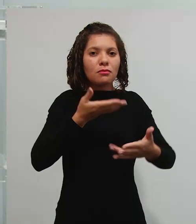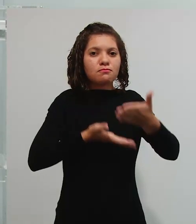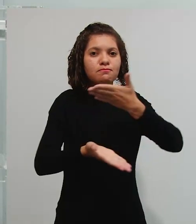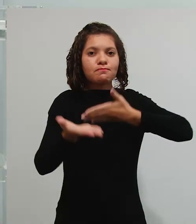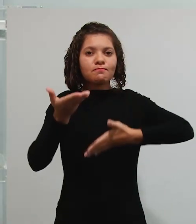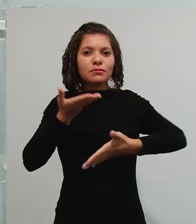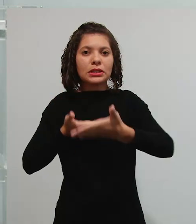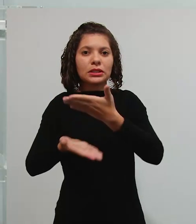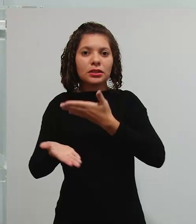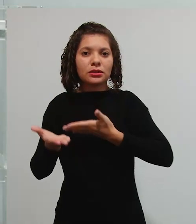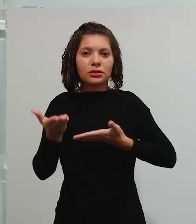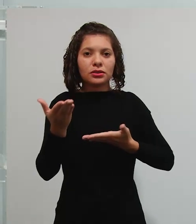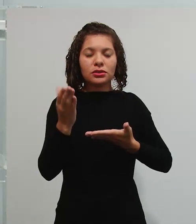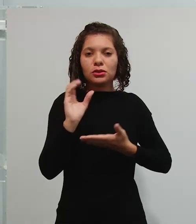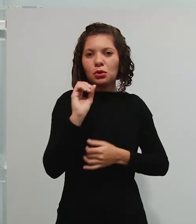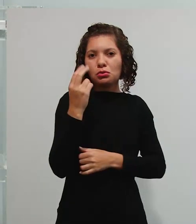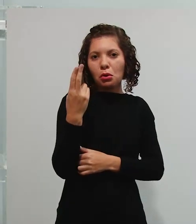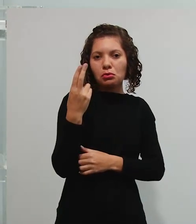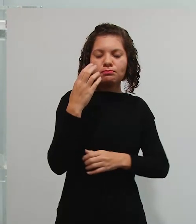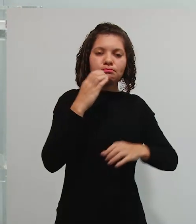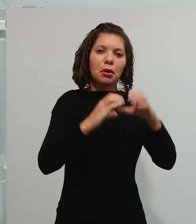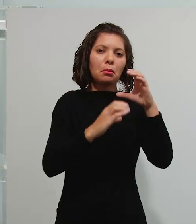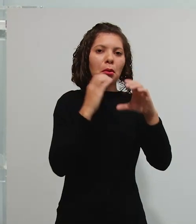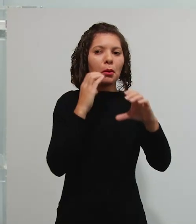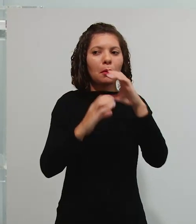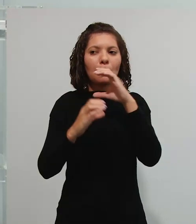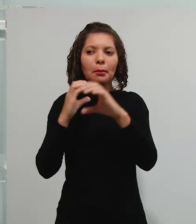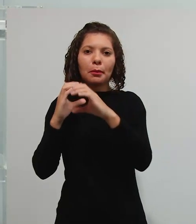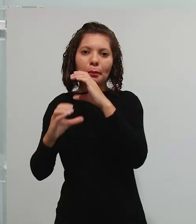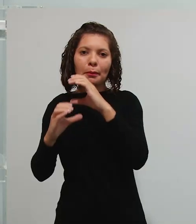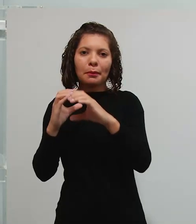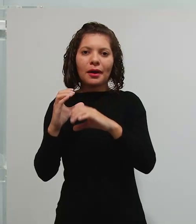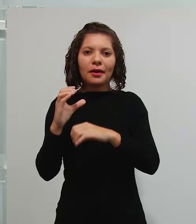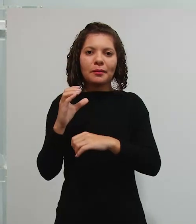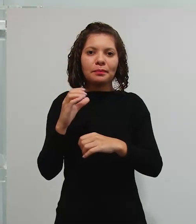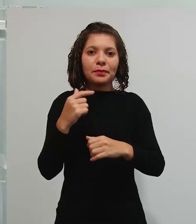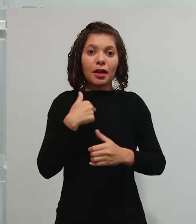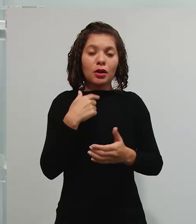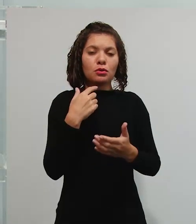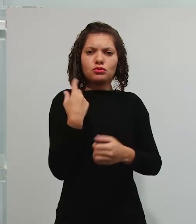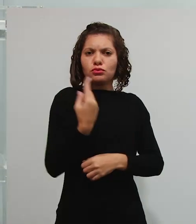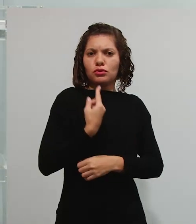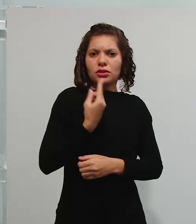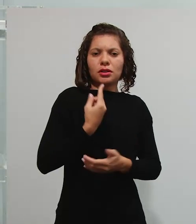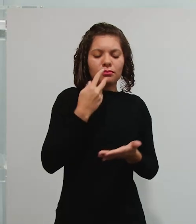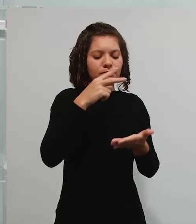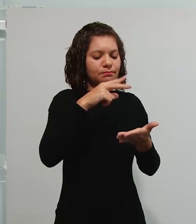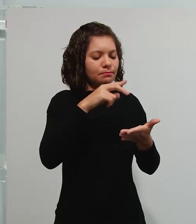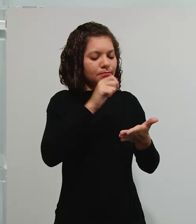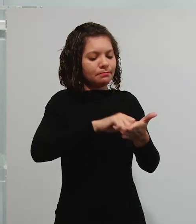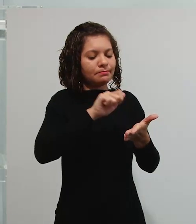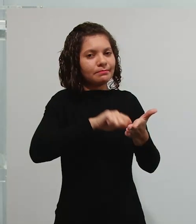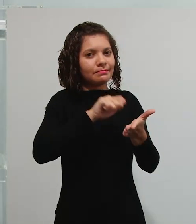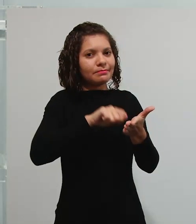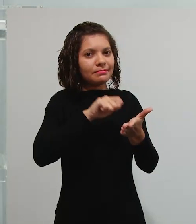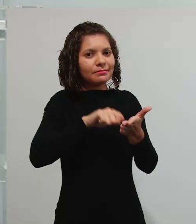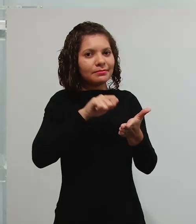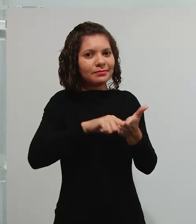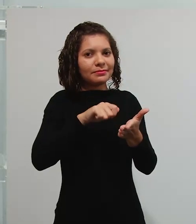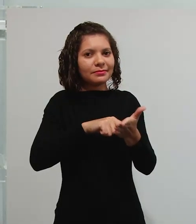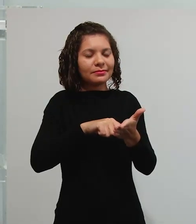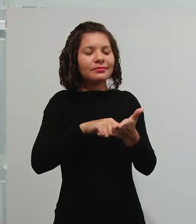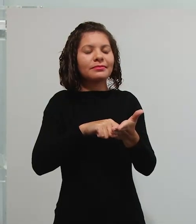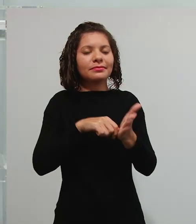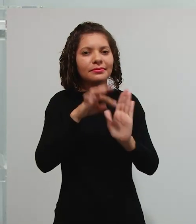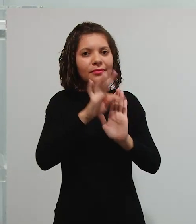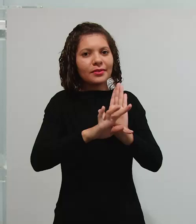que não está presente na situação de comunicação. É por isso que num texto escrito,